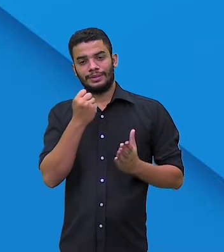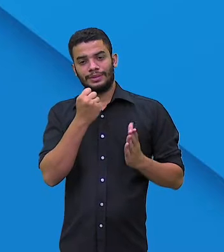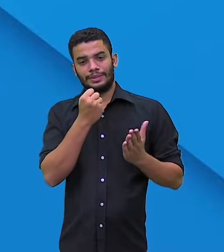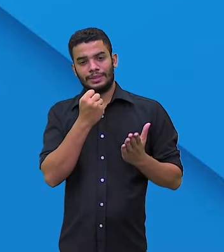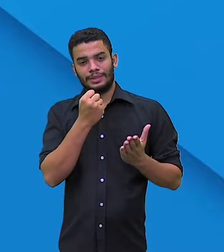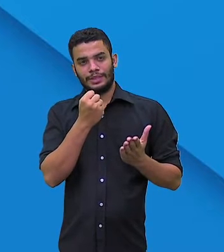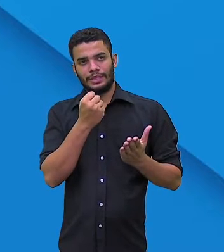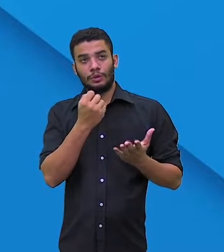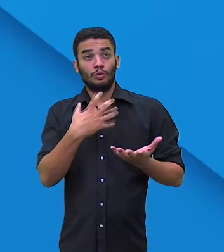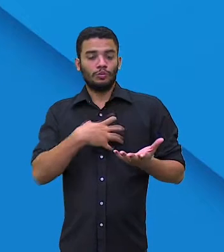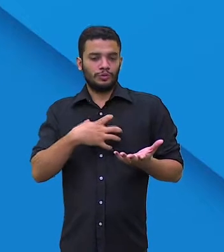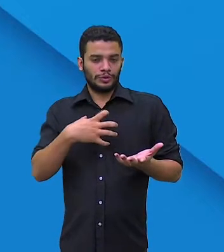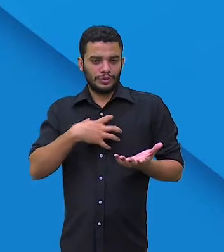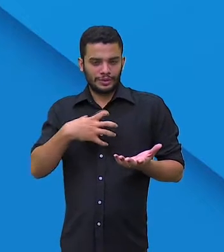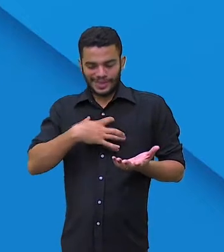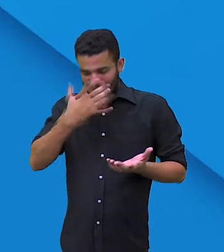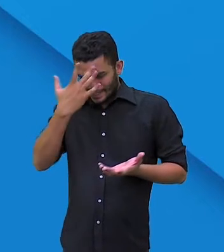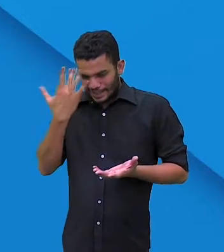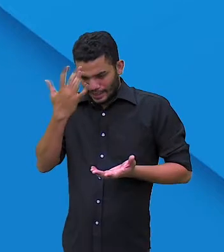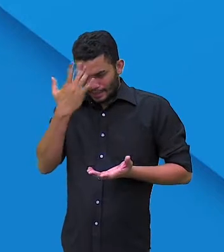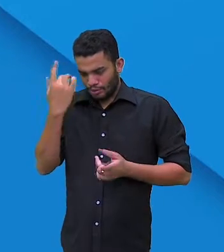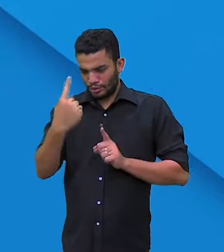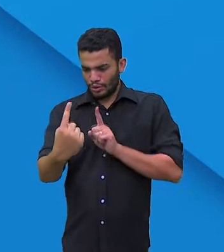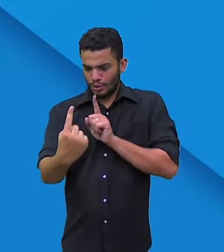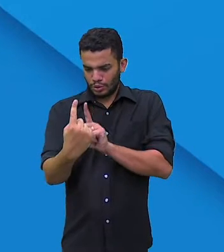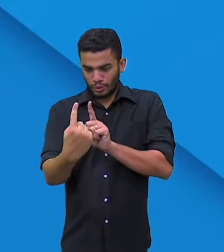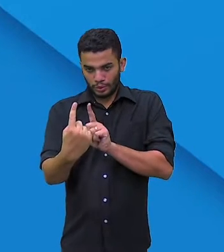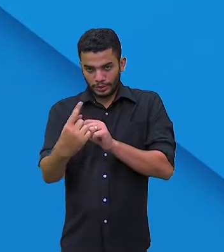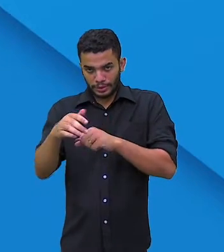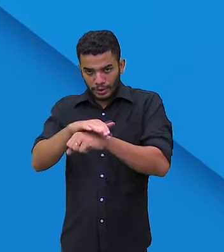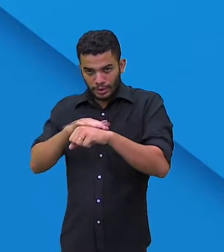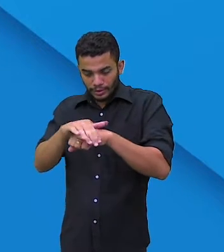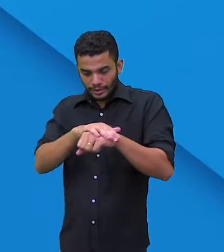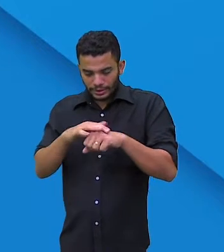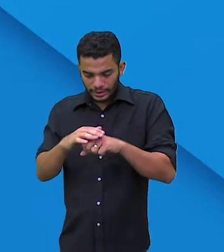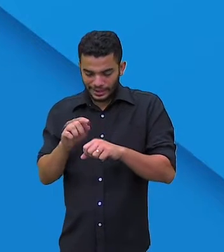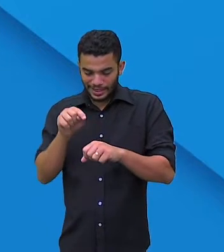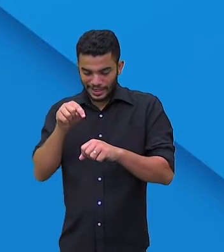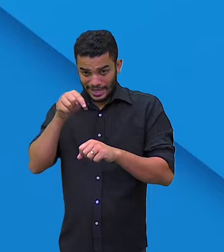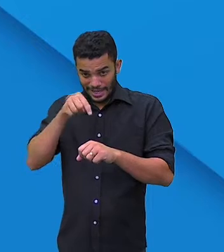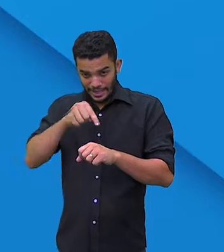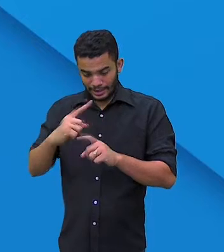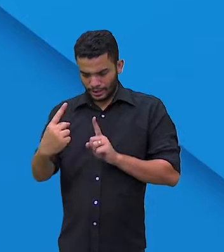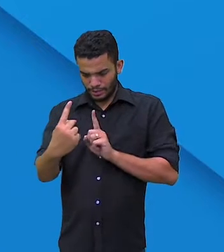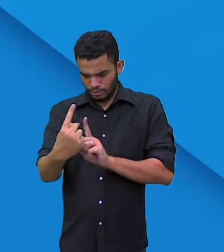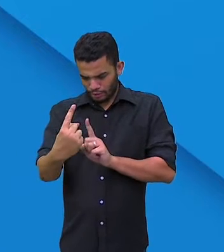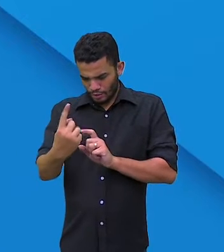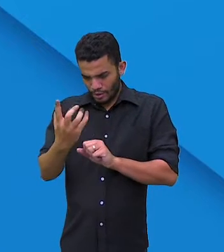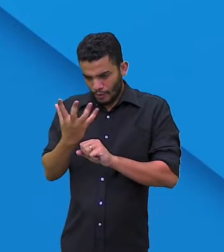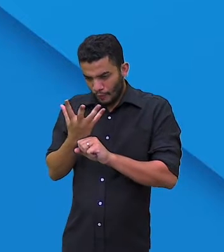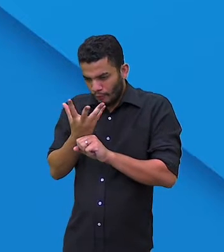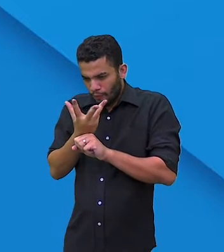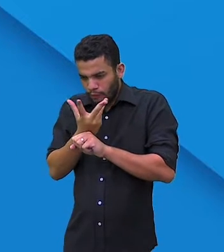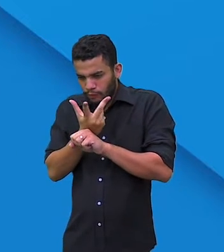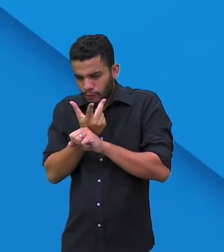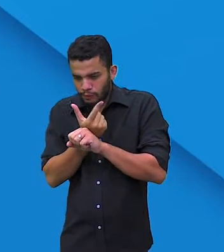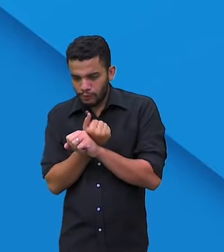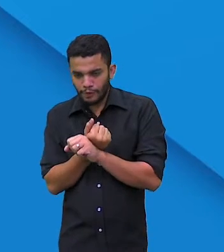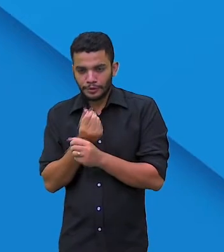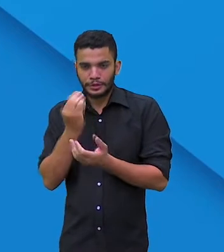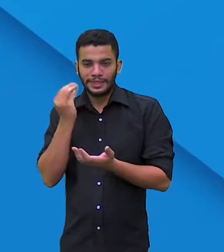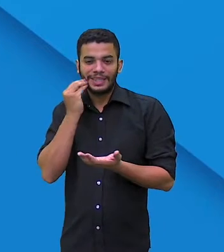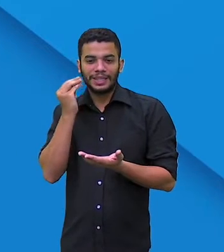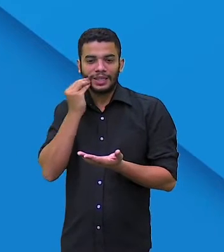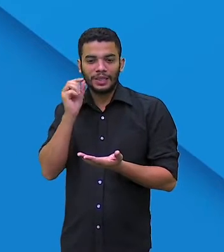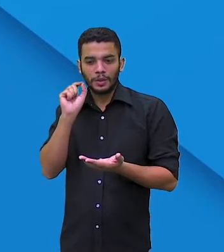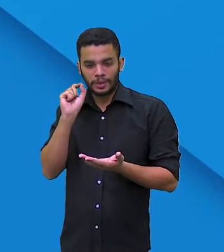é a persuasão. Porque não adianta só você escrever, colocar argumento, né? Você tem que tentar